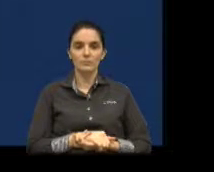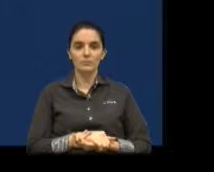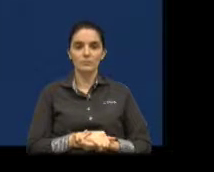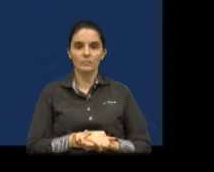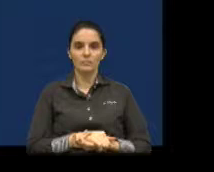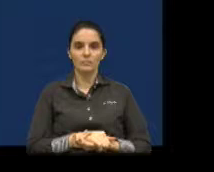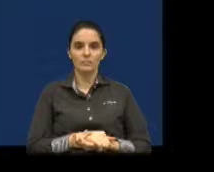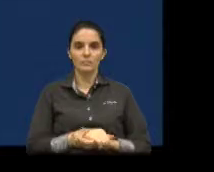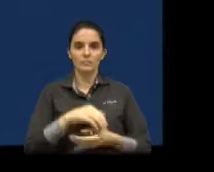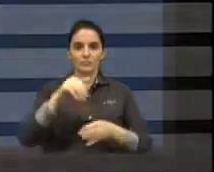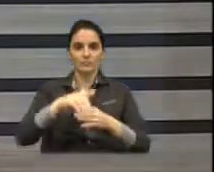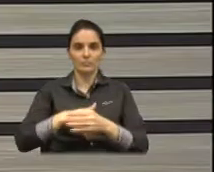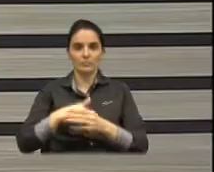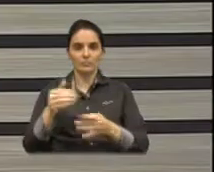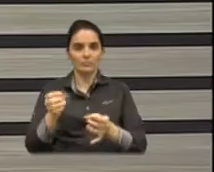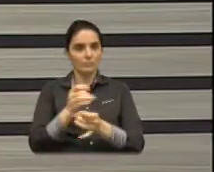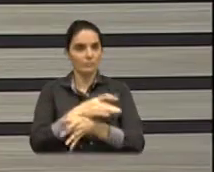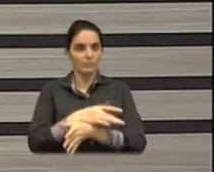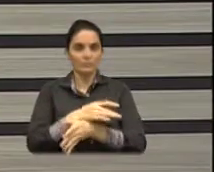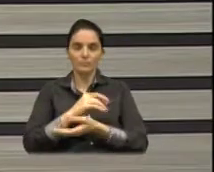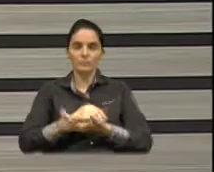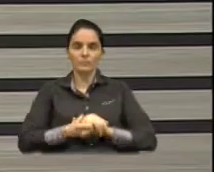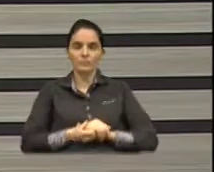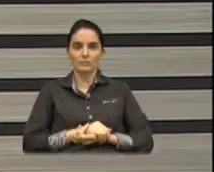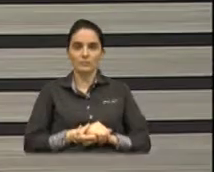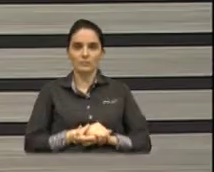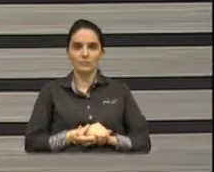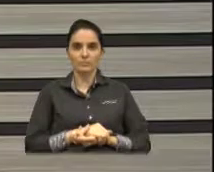Está encerrada a votação.